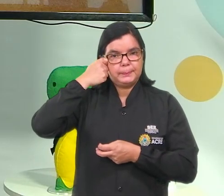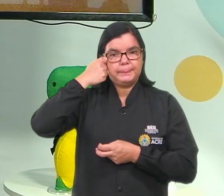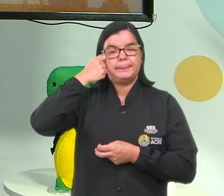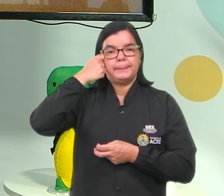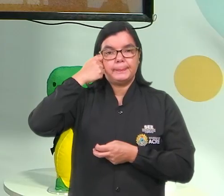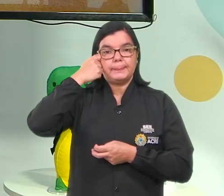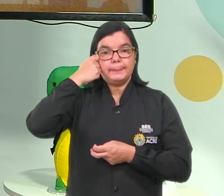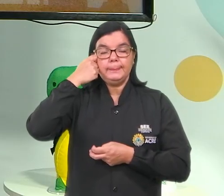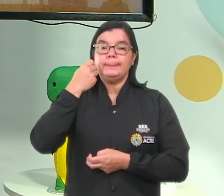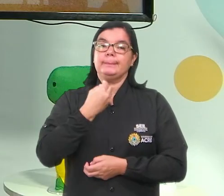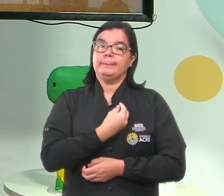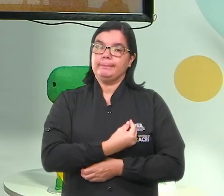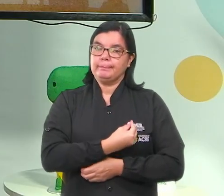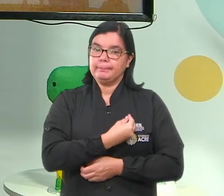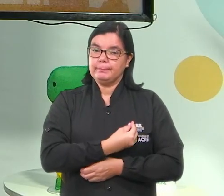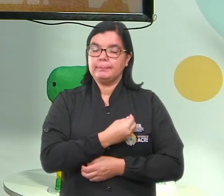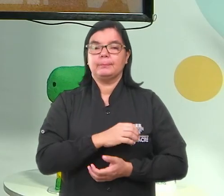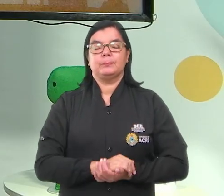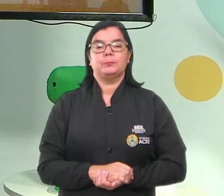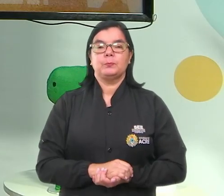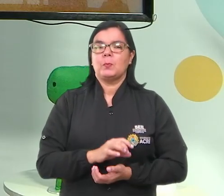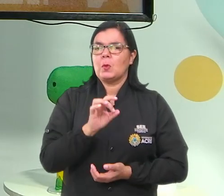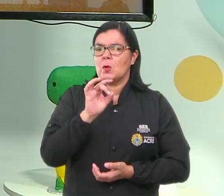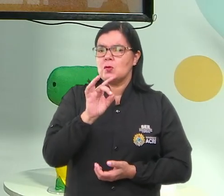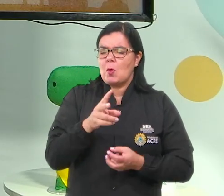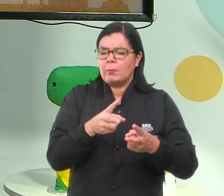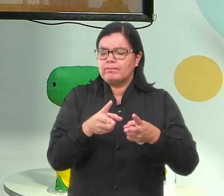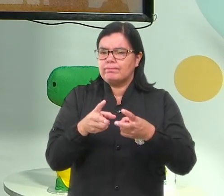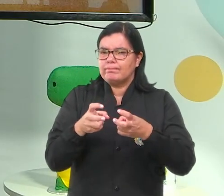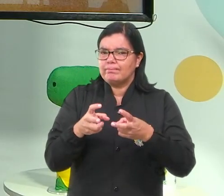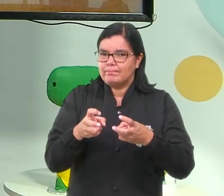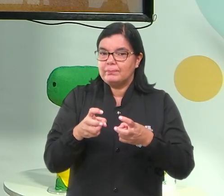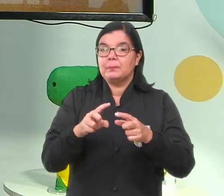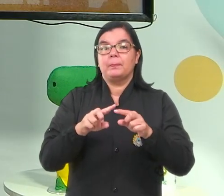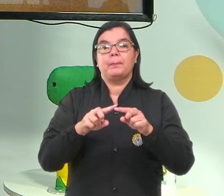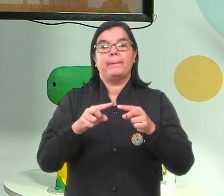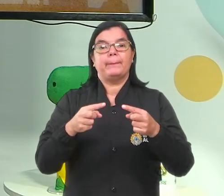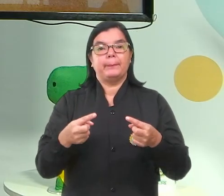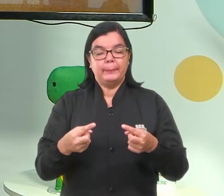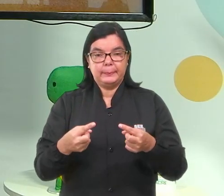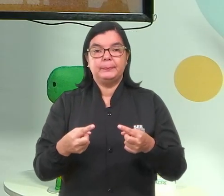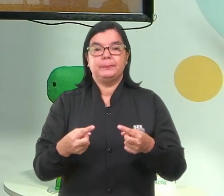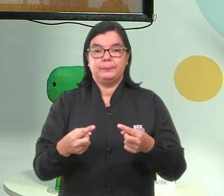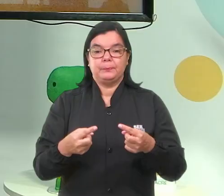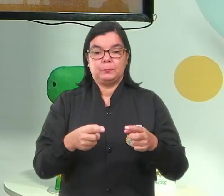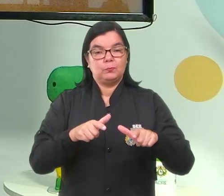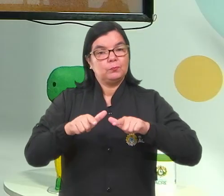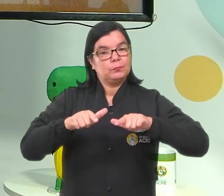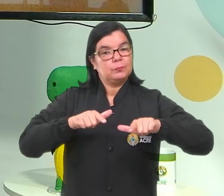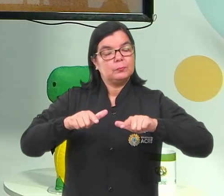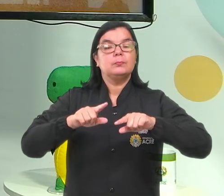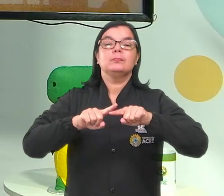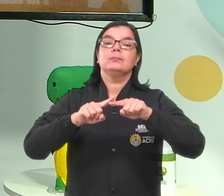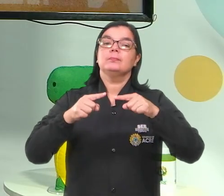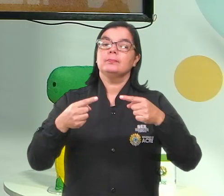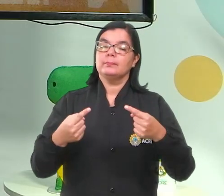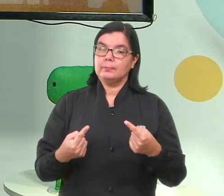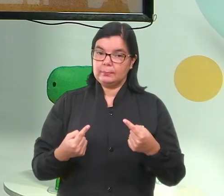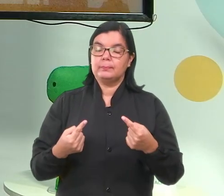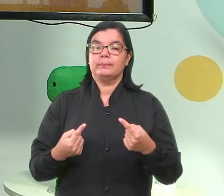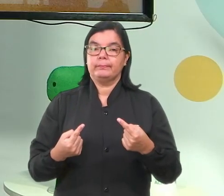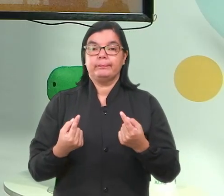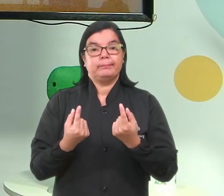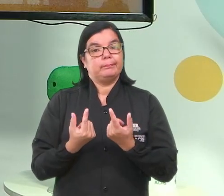estava submetido. Não só a questão da exploração em relação às questões do trabalho, mas até mesmo